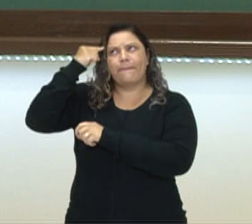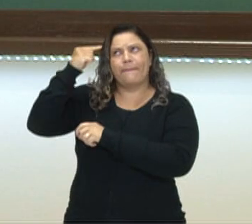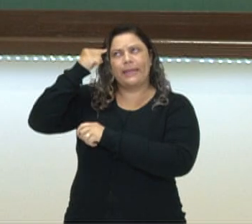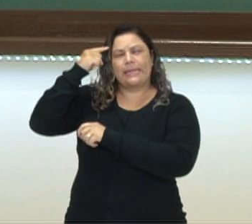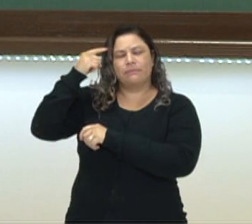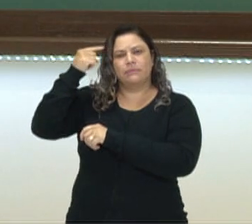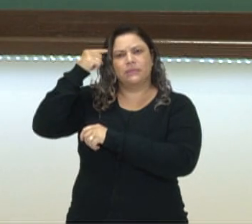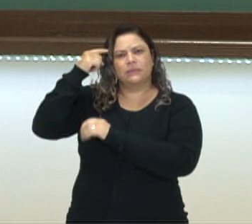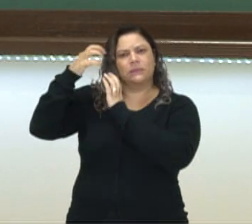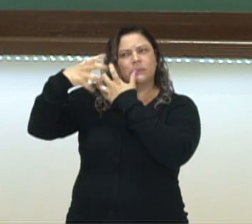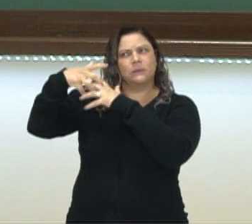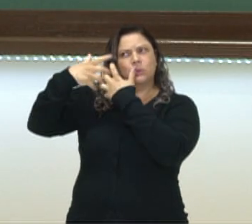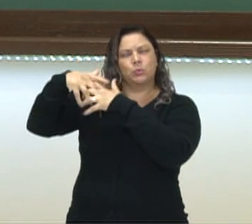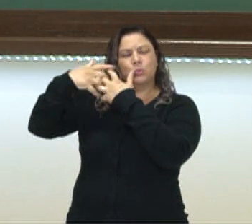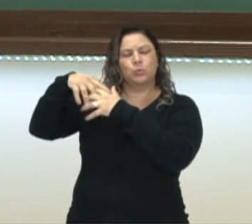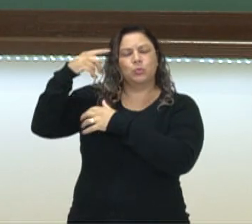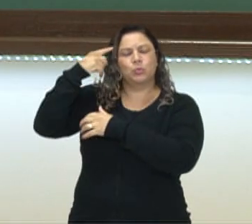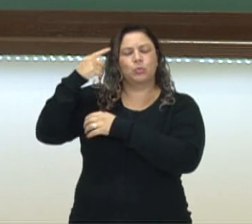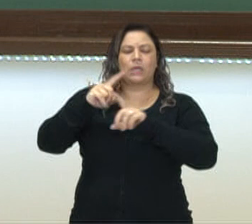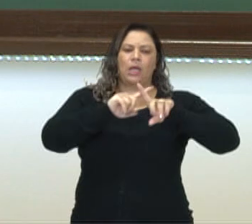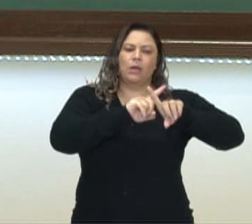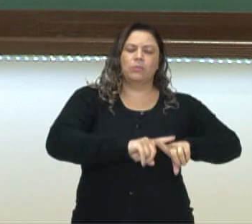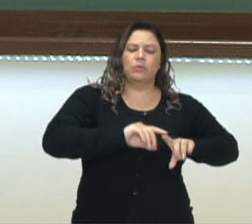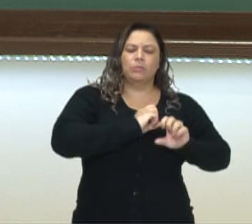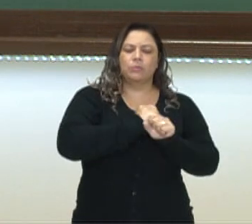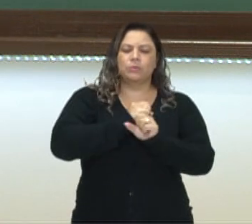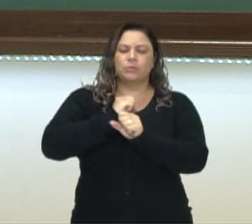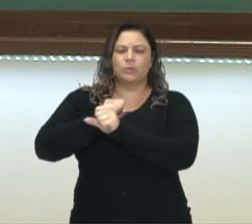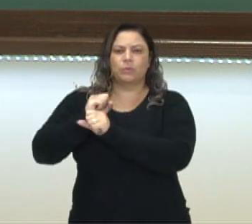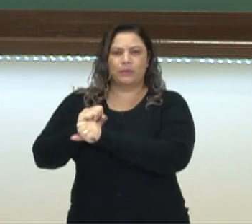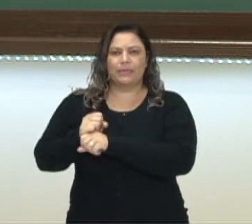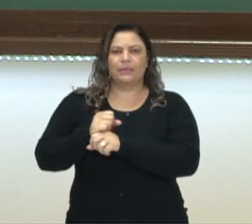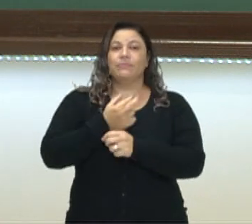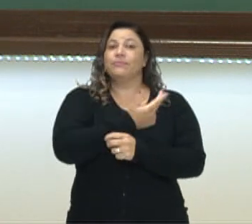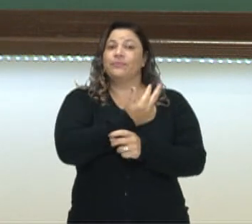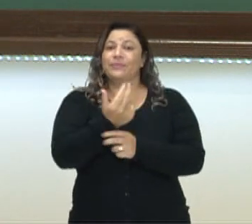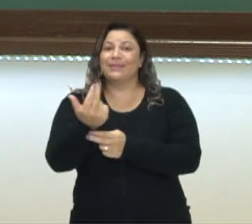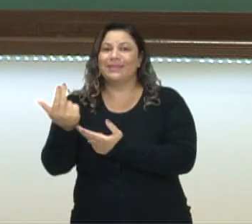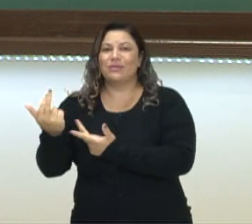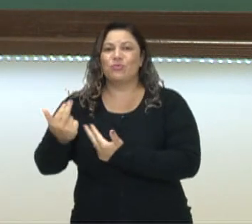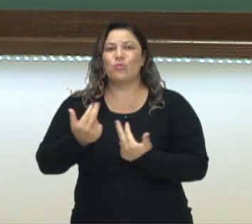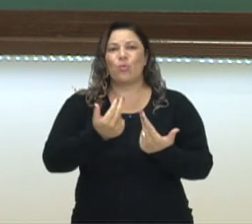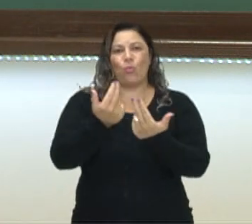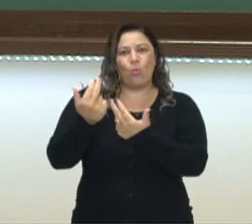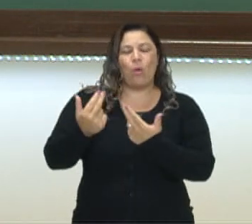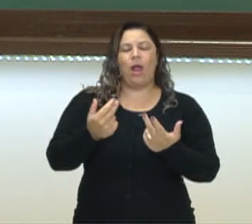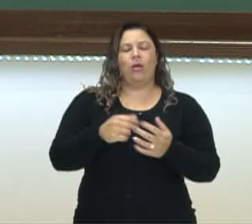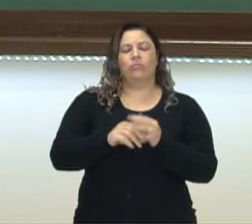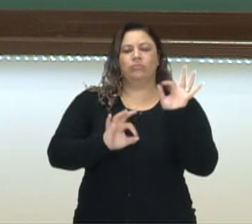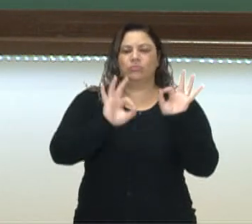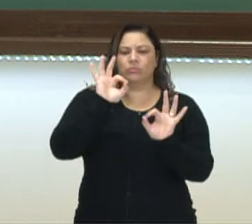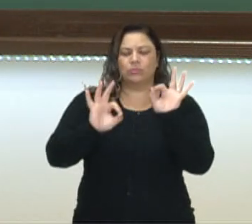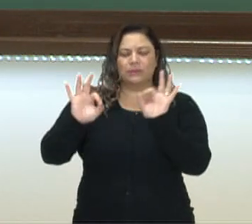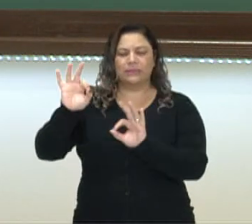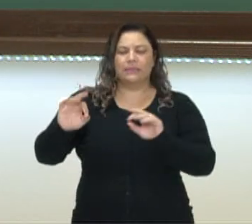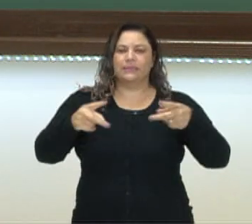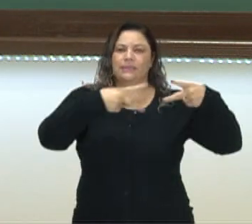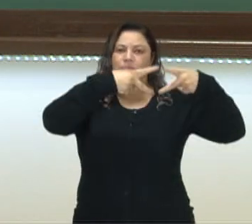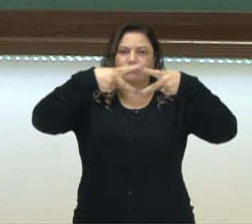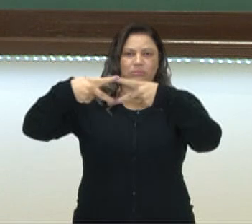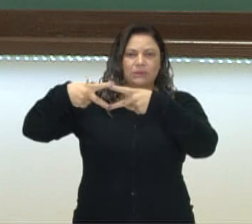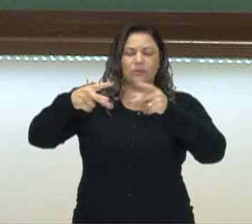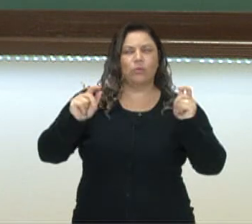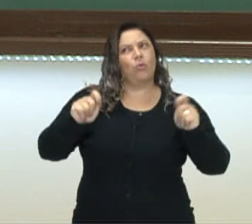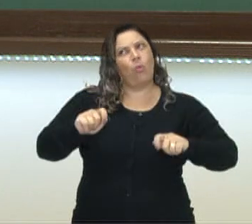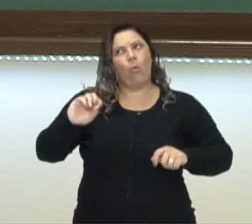Bom, a multiplicação a gente sabe que é uma soma de parcelas iguais, que pode ser numa organização retangular ou também